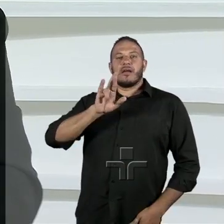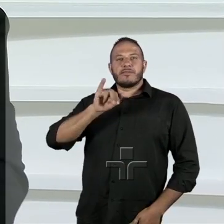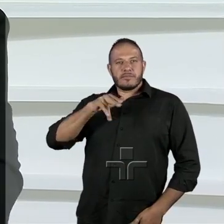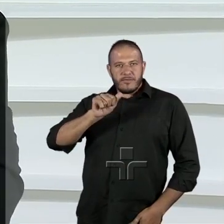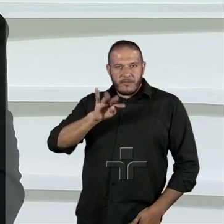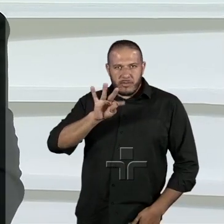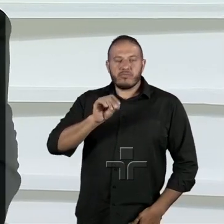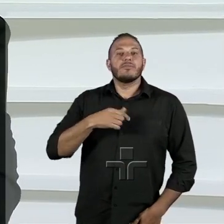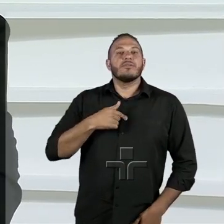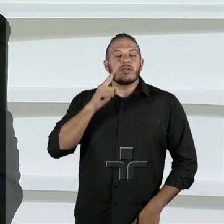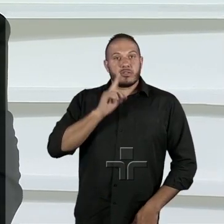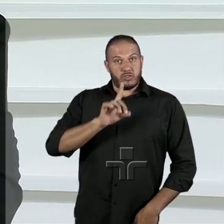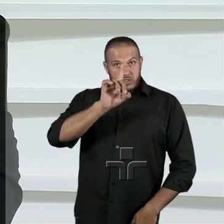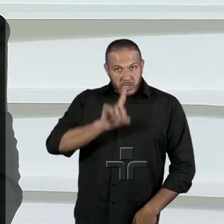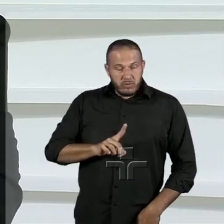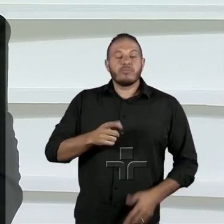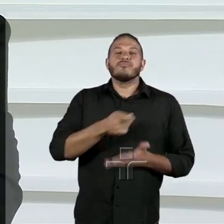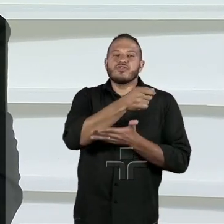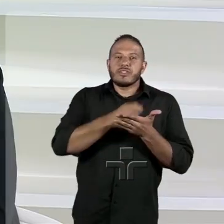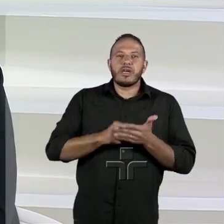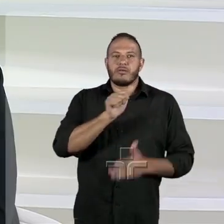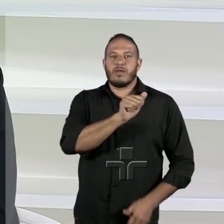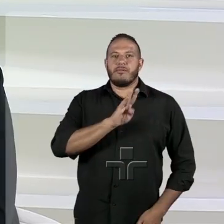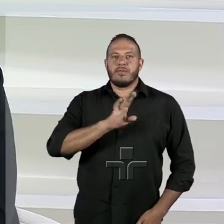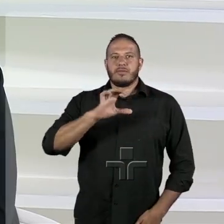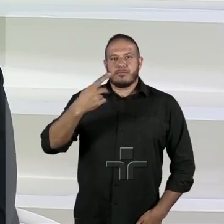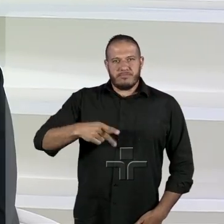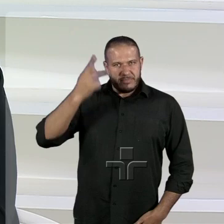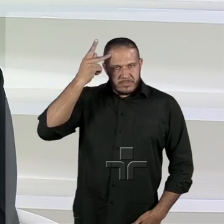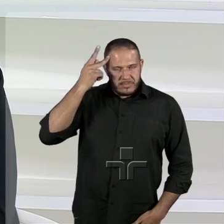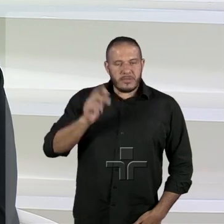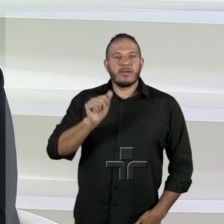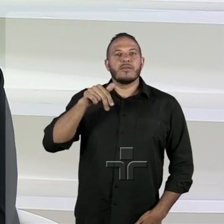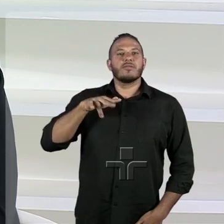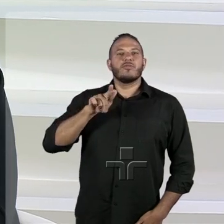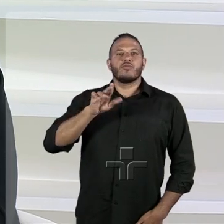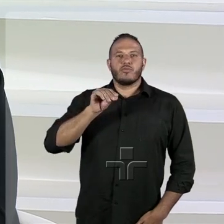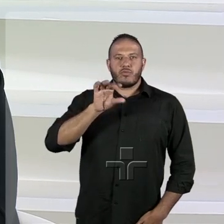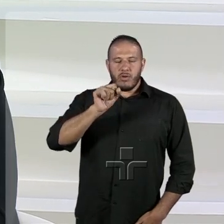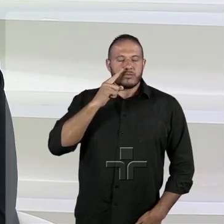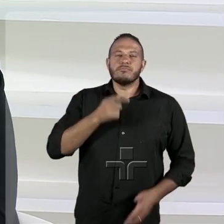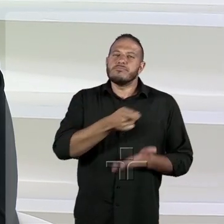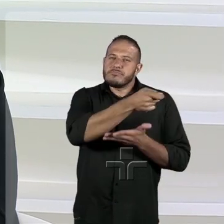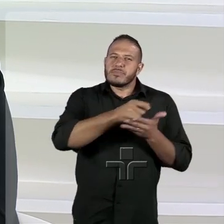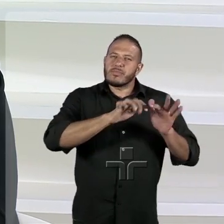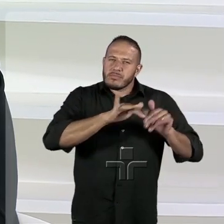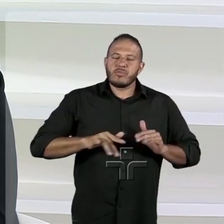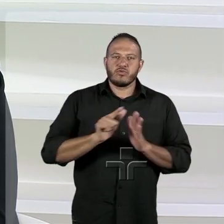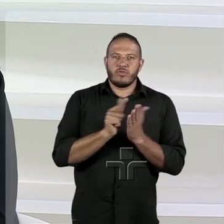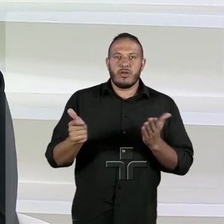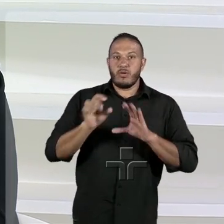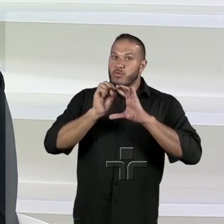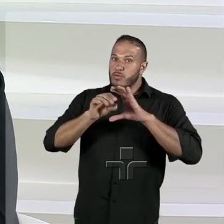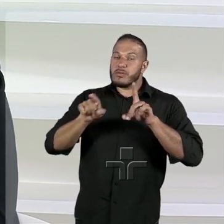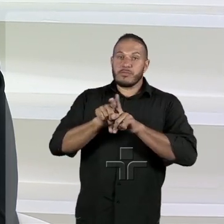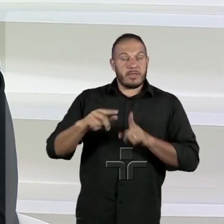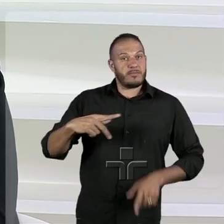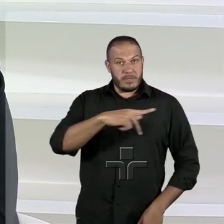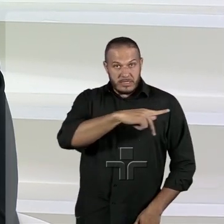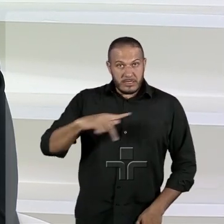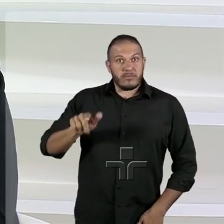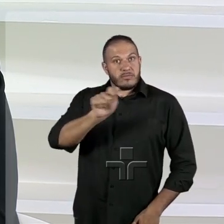de Redação do Diário do Grande ABC. Antônio Góes, colunista do jornal O Globo e presidente